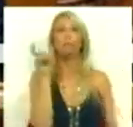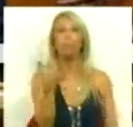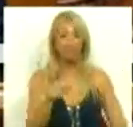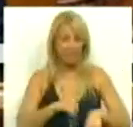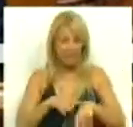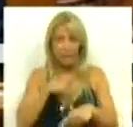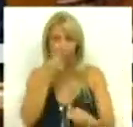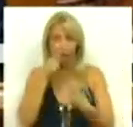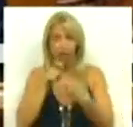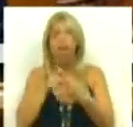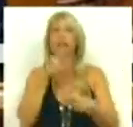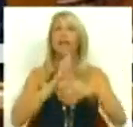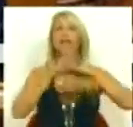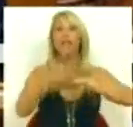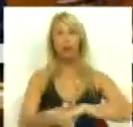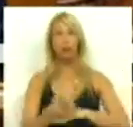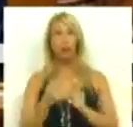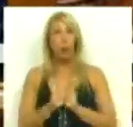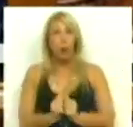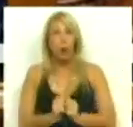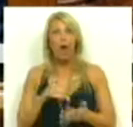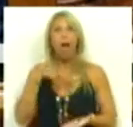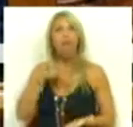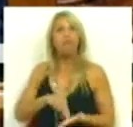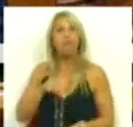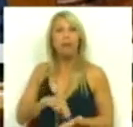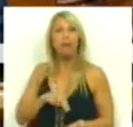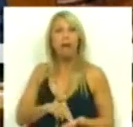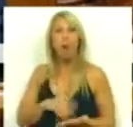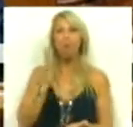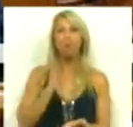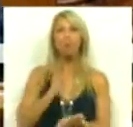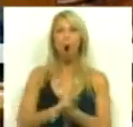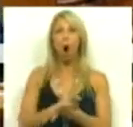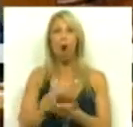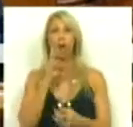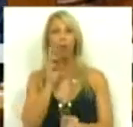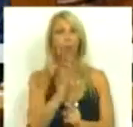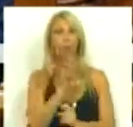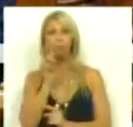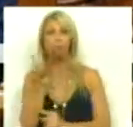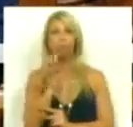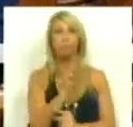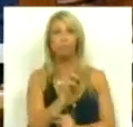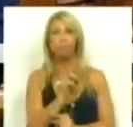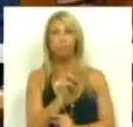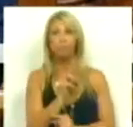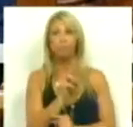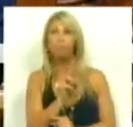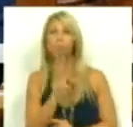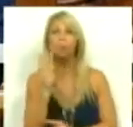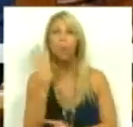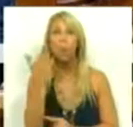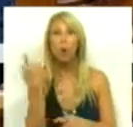intervenção, refugiando-se na sua posição de árbitro. Apitava o Dr. Seguro quando as infrações